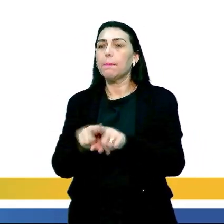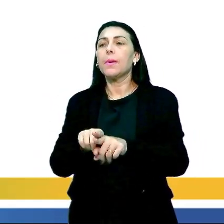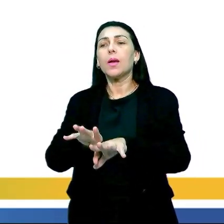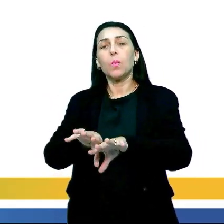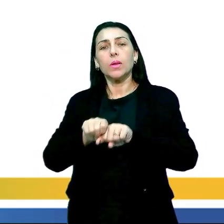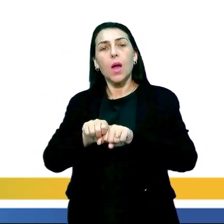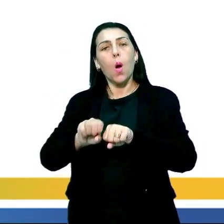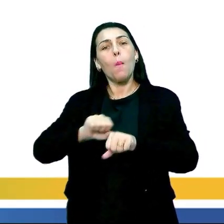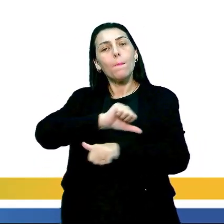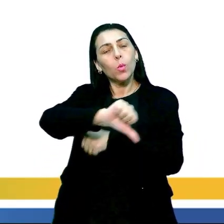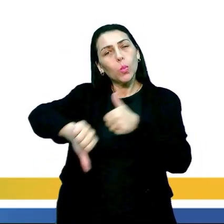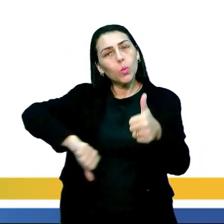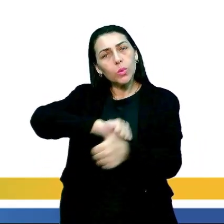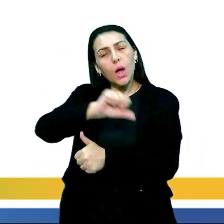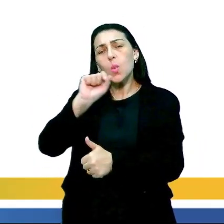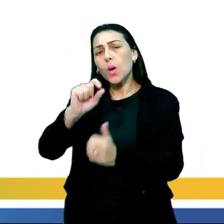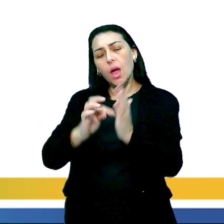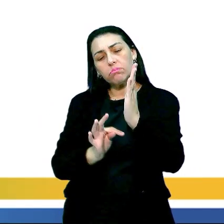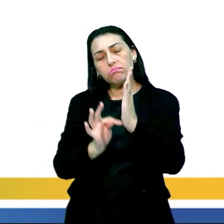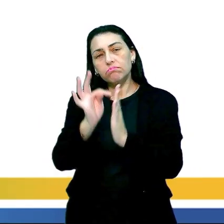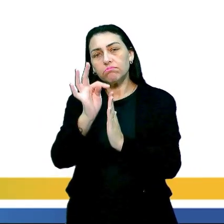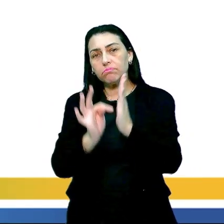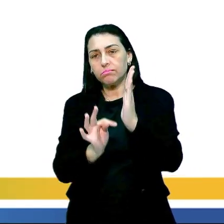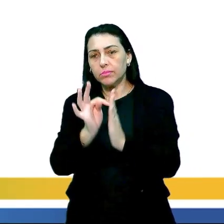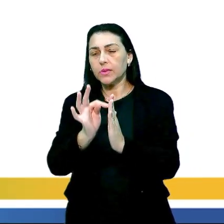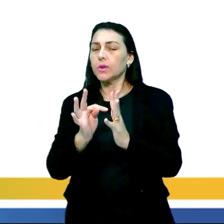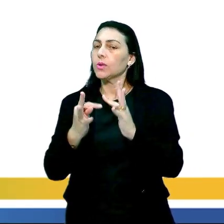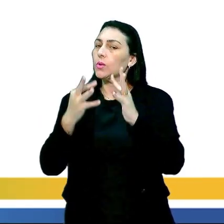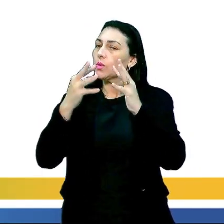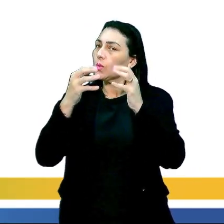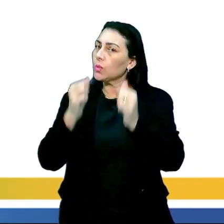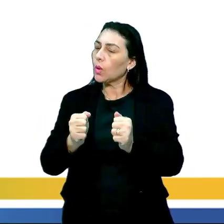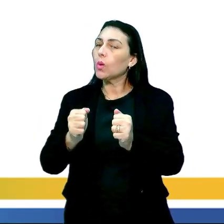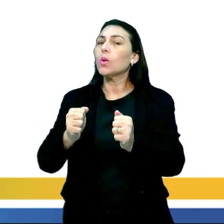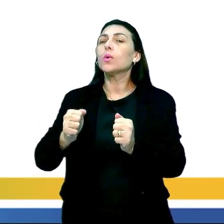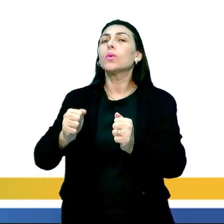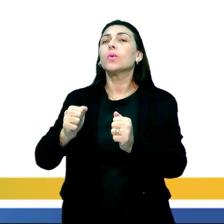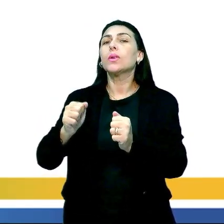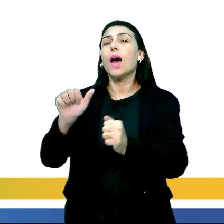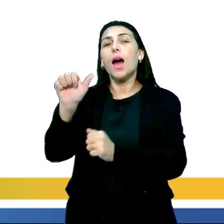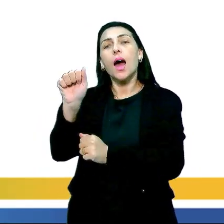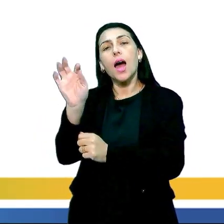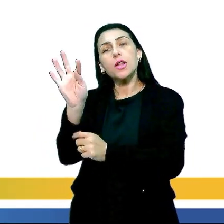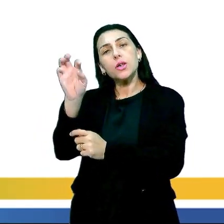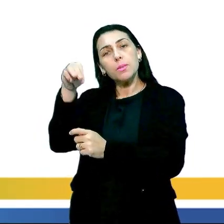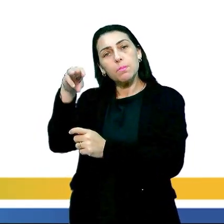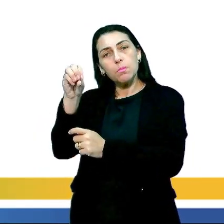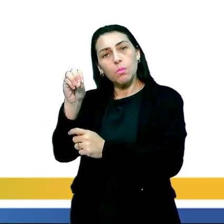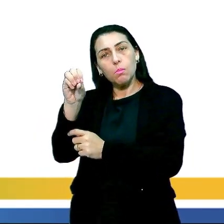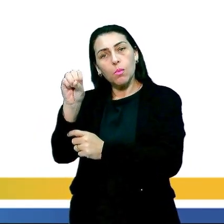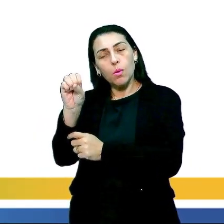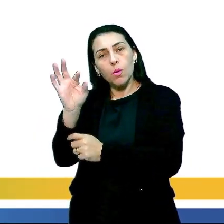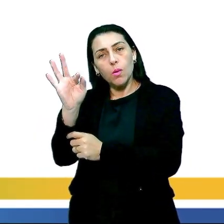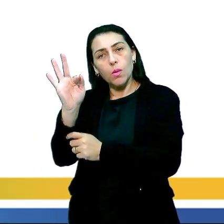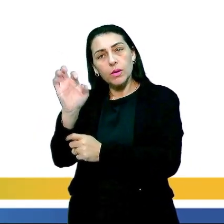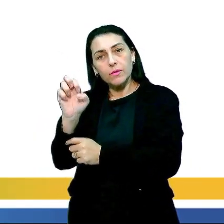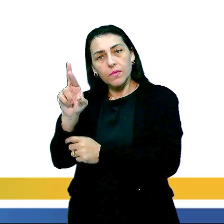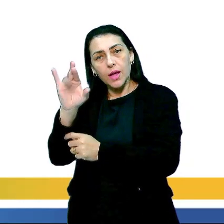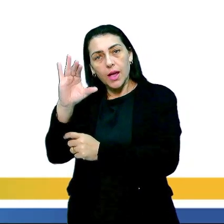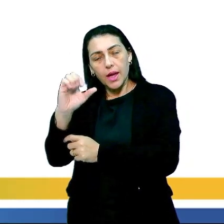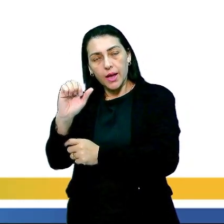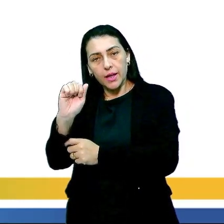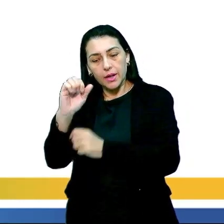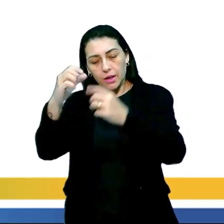retê-las ou não, alterando assim a temperatura e toda a dinâmica atmosférica do lugar. Então, eu costumo dizer para